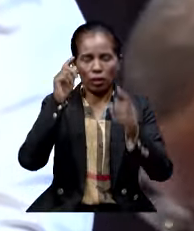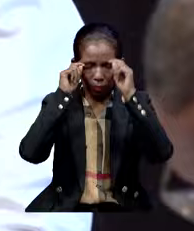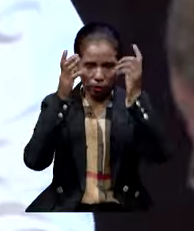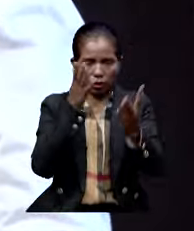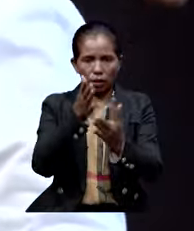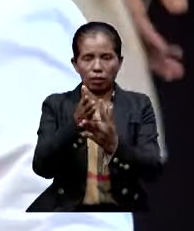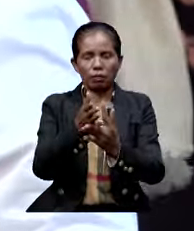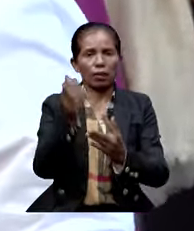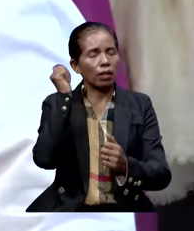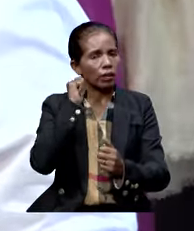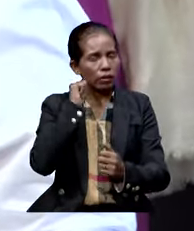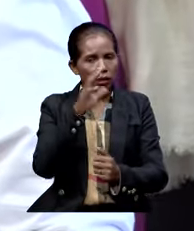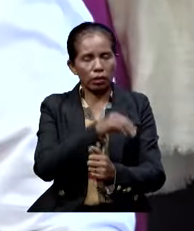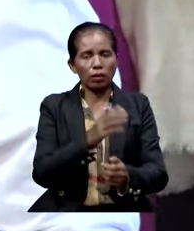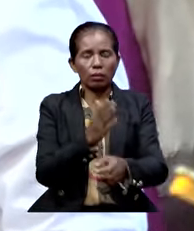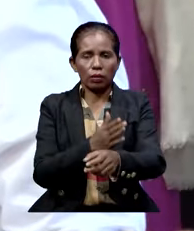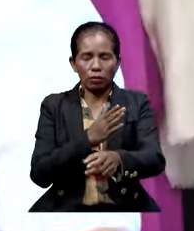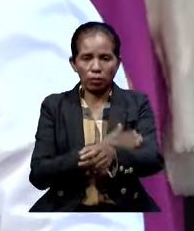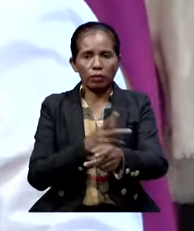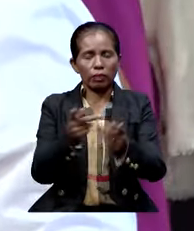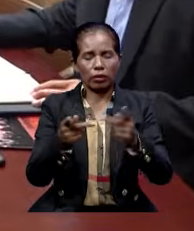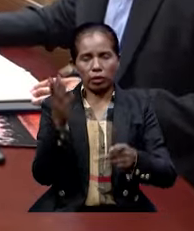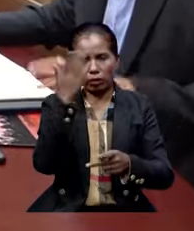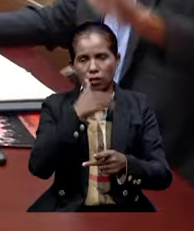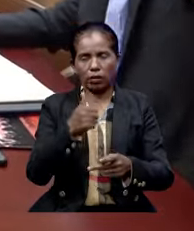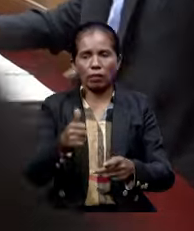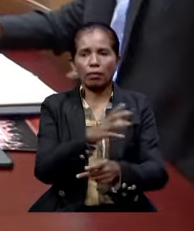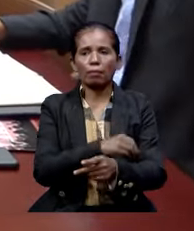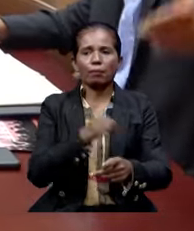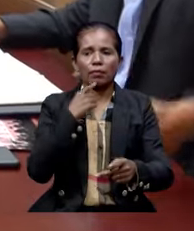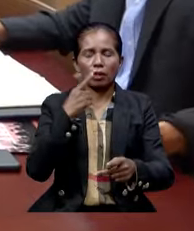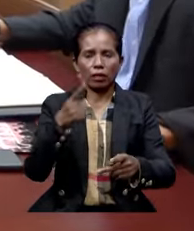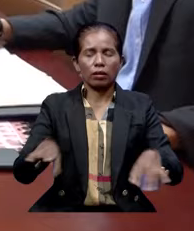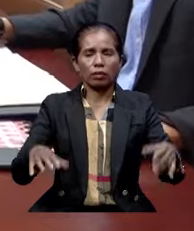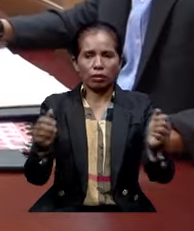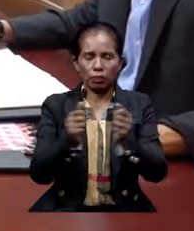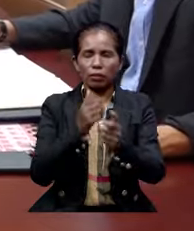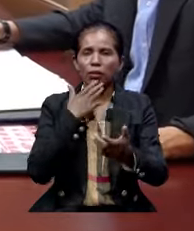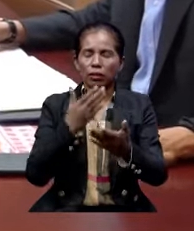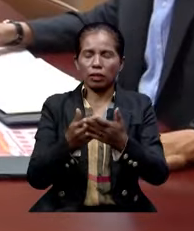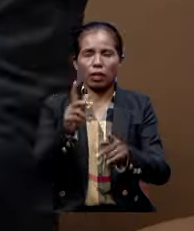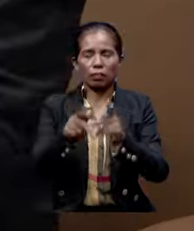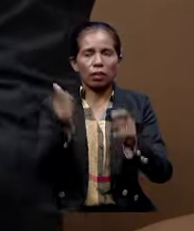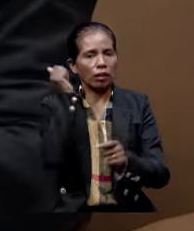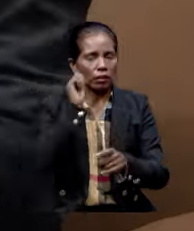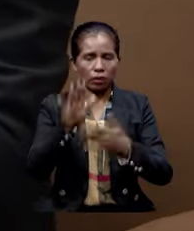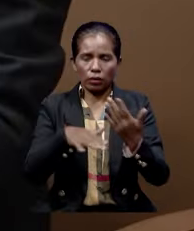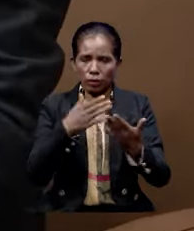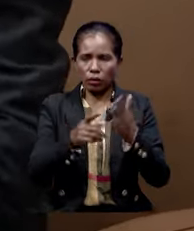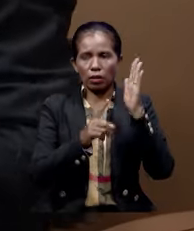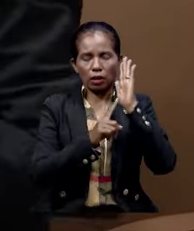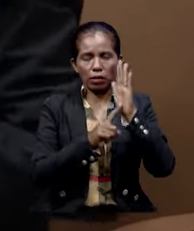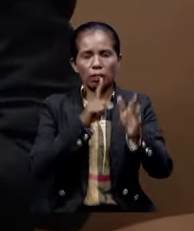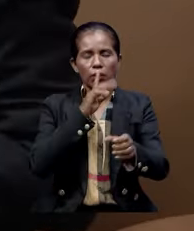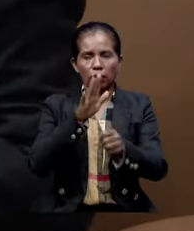ASEAN, onde promove turismo ou efetivo e região. No hamete em laço amizade entre cidadão ASEAN siranian no atu do